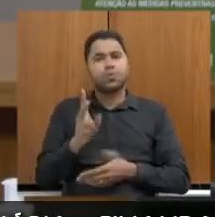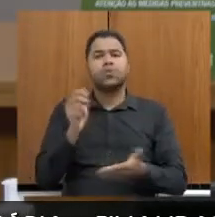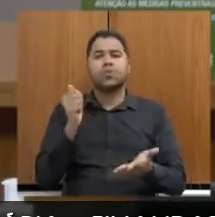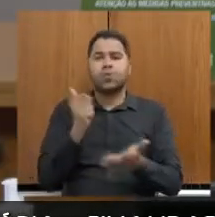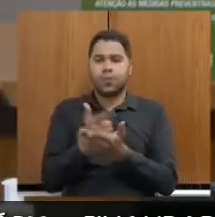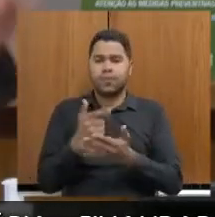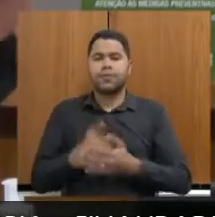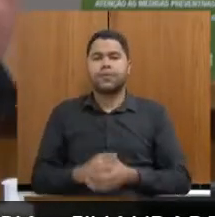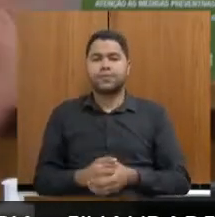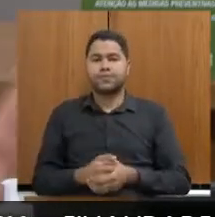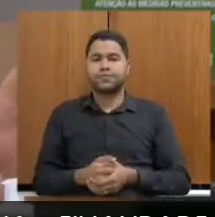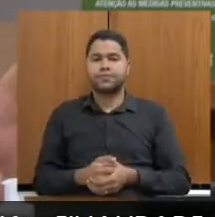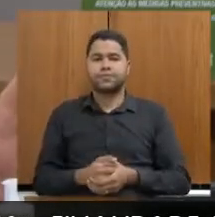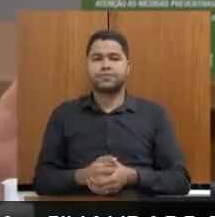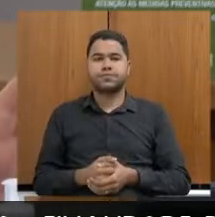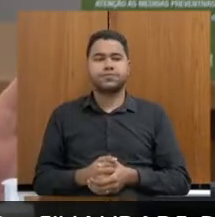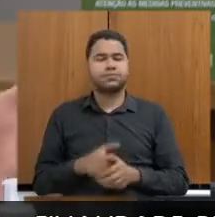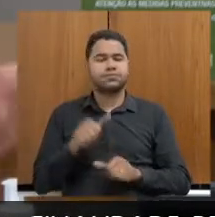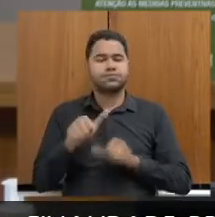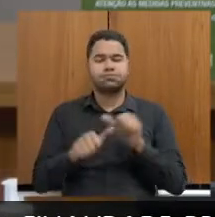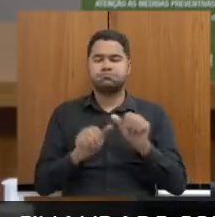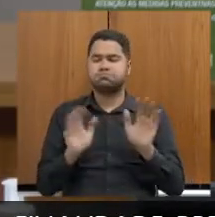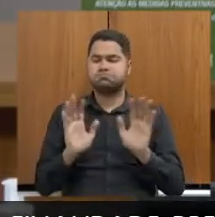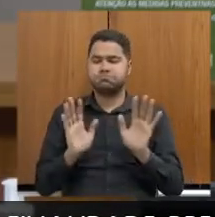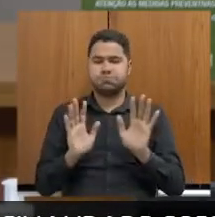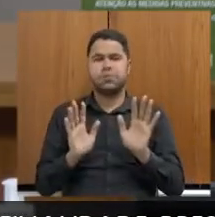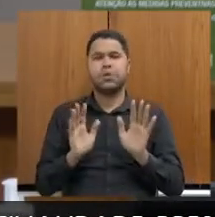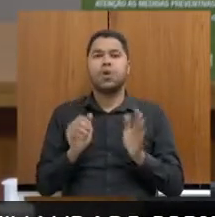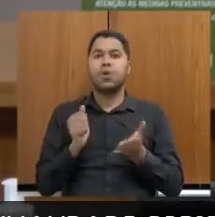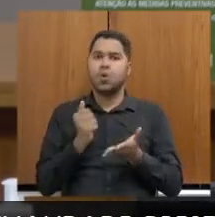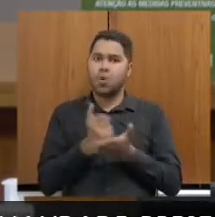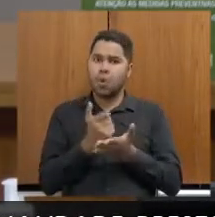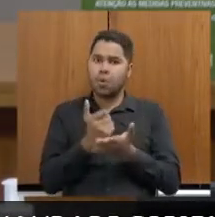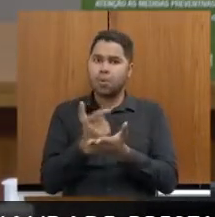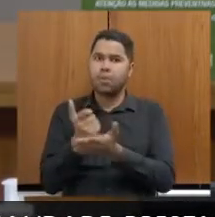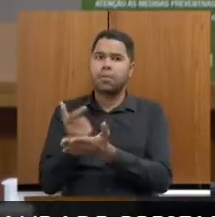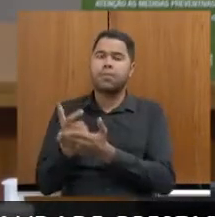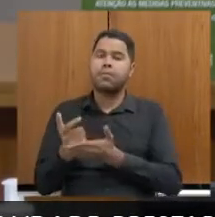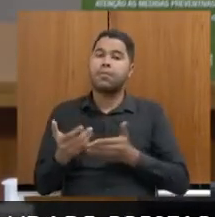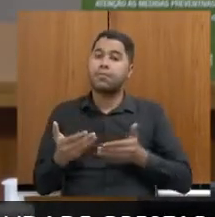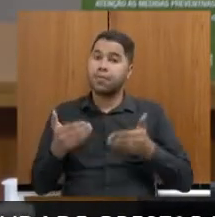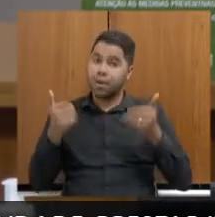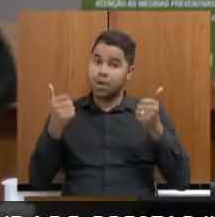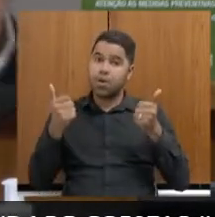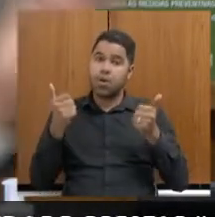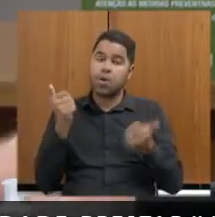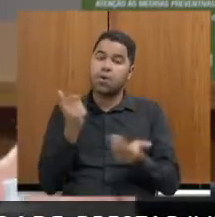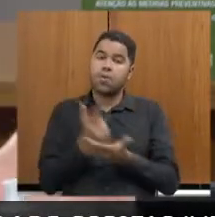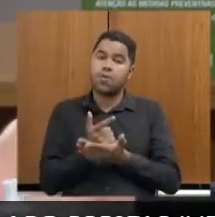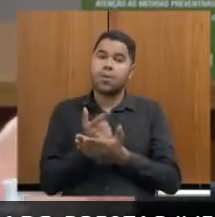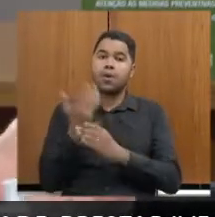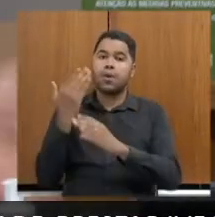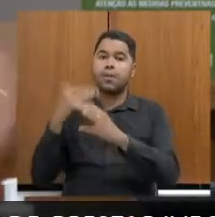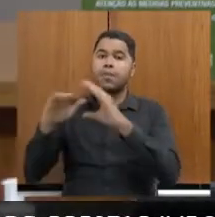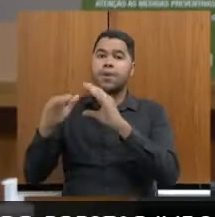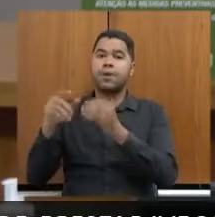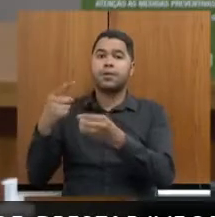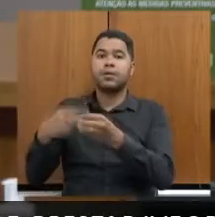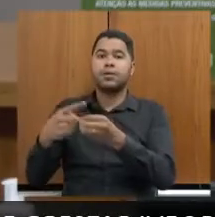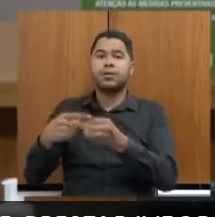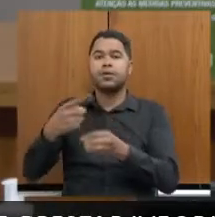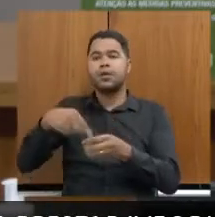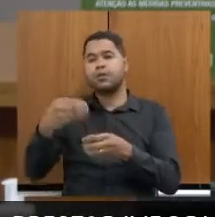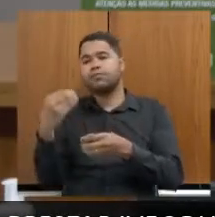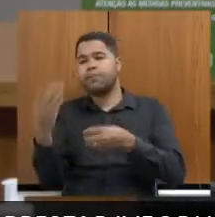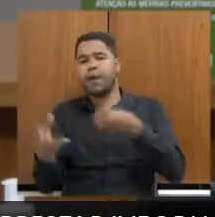comprando Então não vai mudar esse processo de compra em larga escala é melhor a gente comprar a gente manda para o município